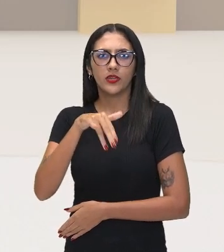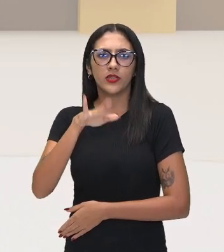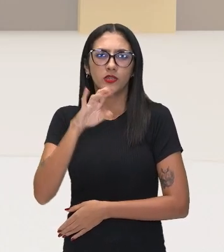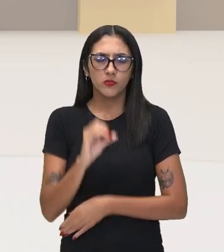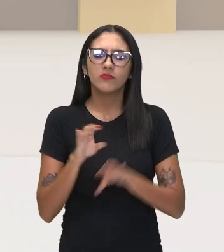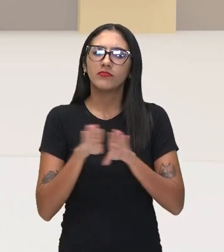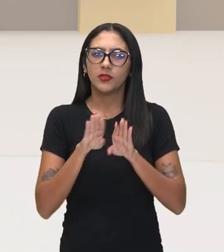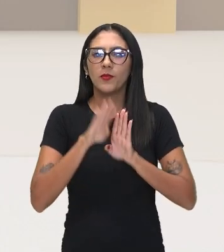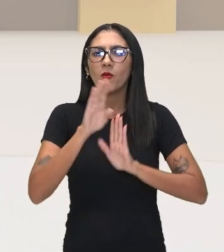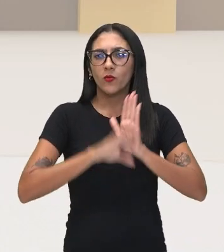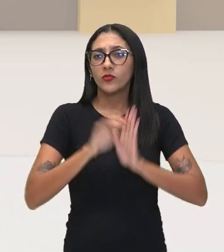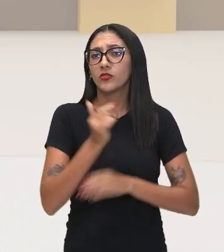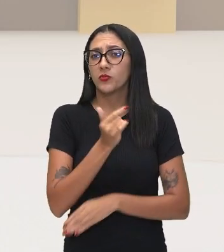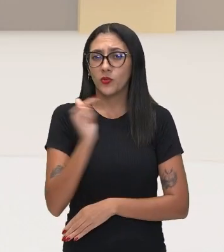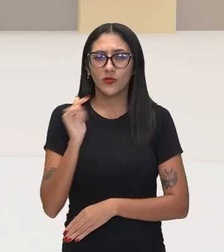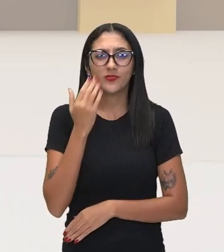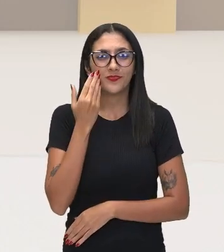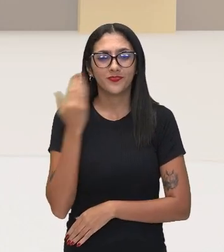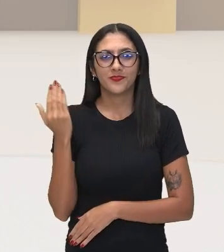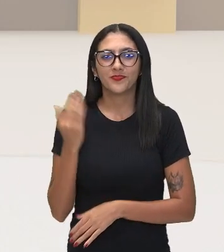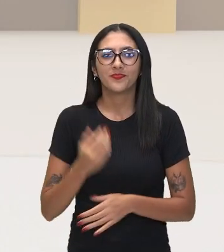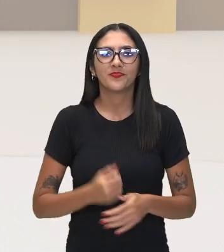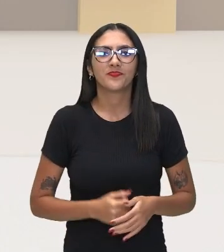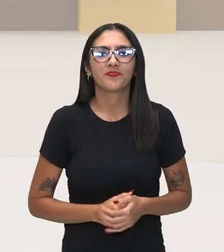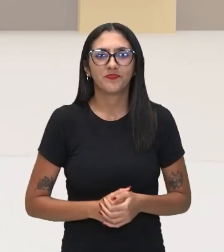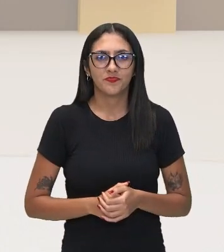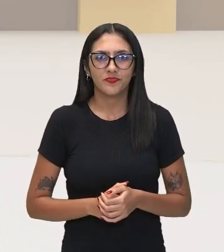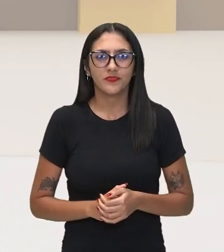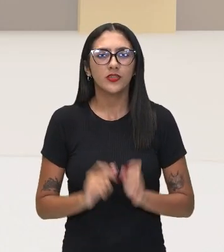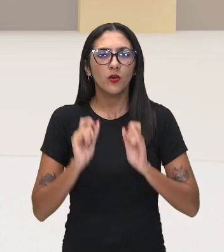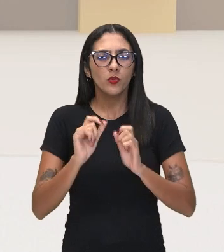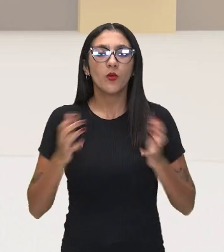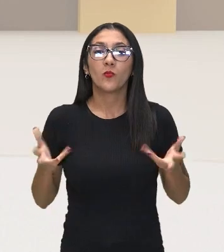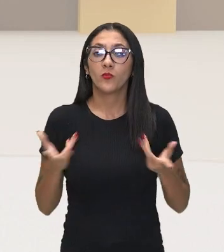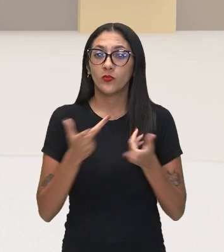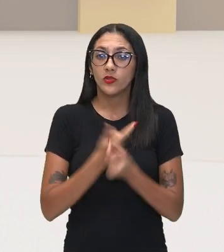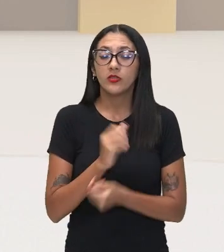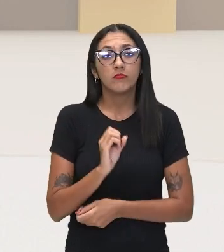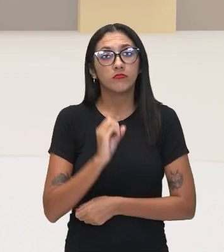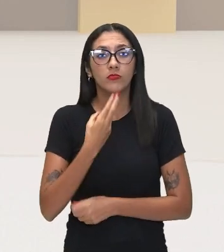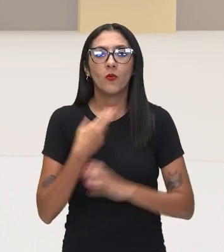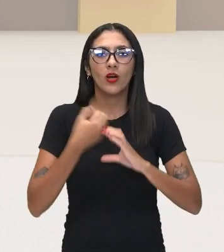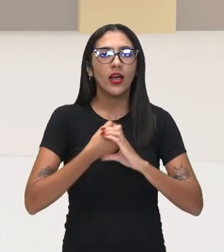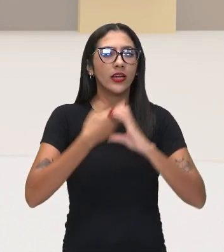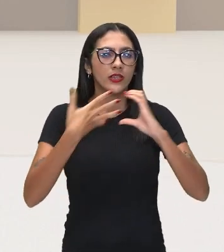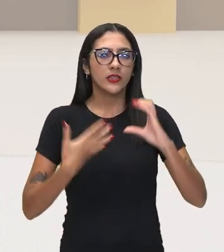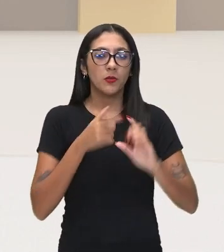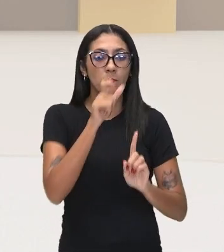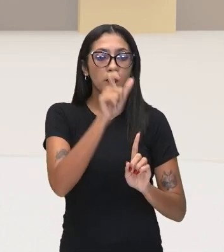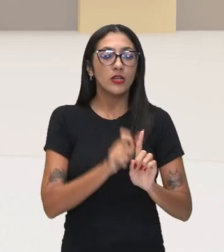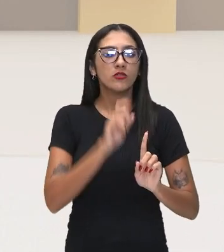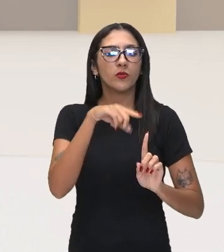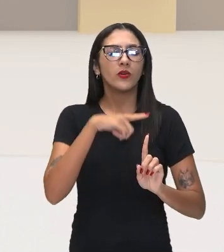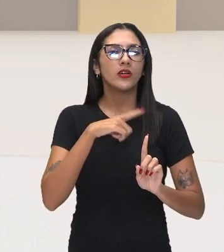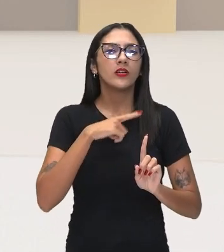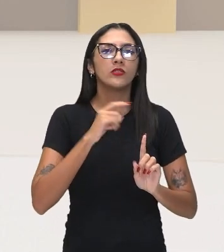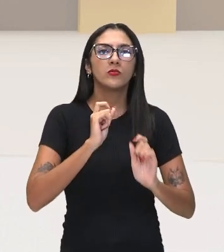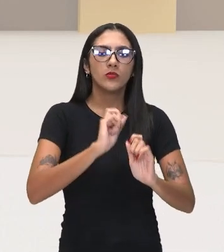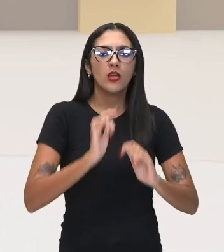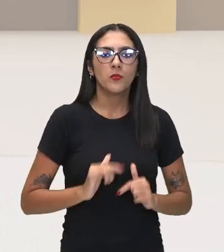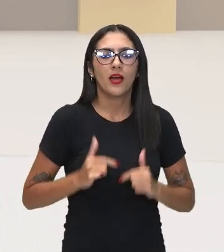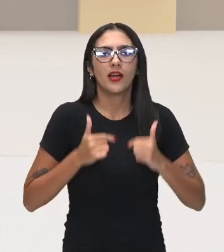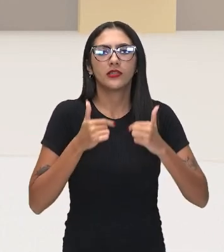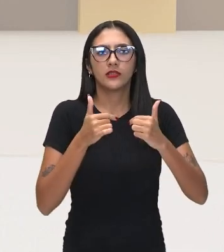também. Olha só, empreendedorismo, né, a qualidade ou característica de quem realiza